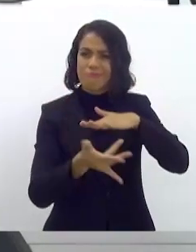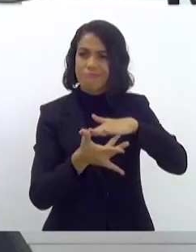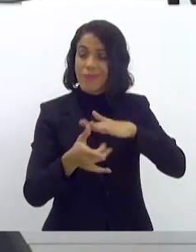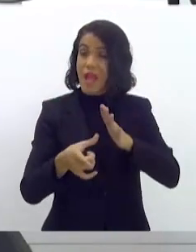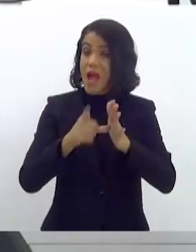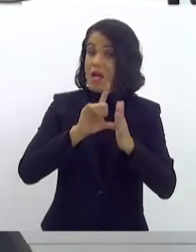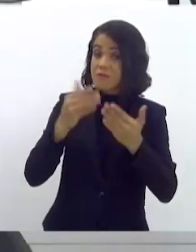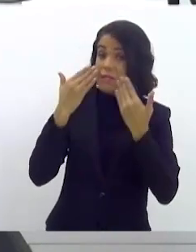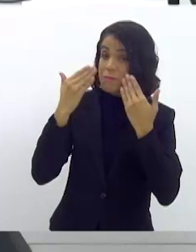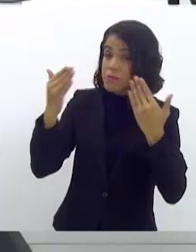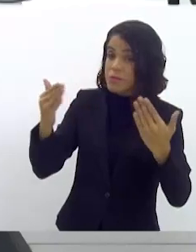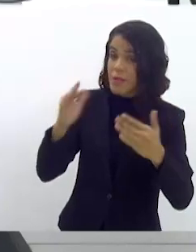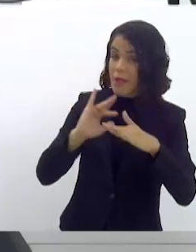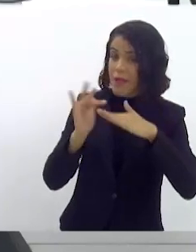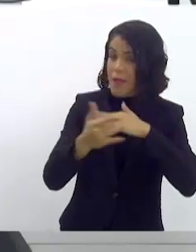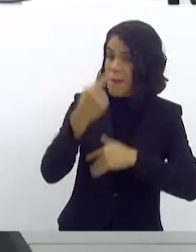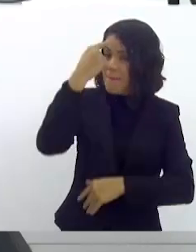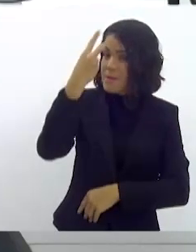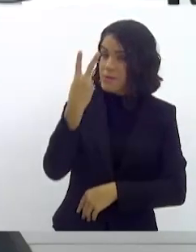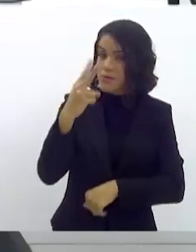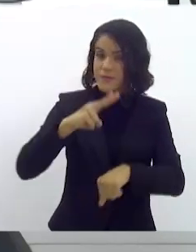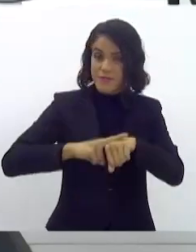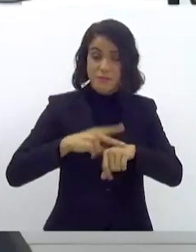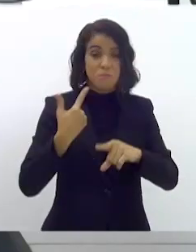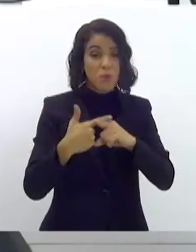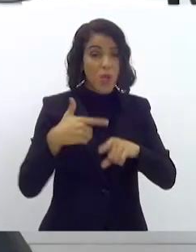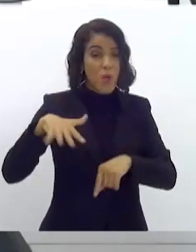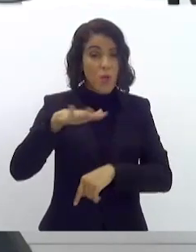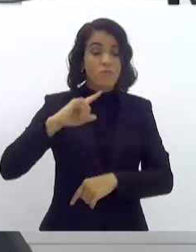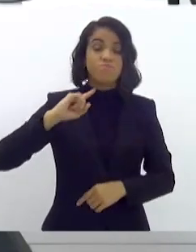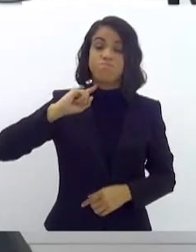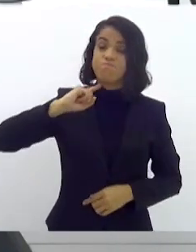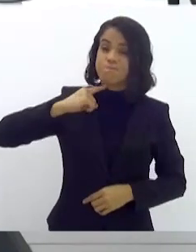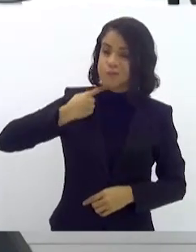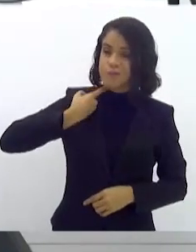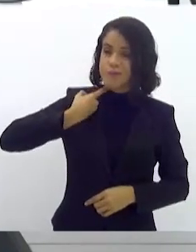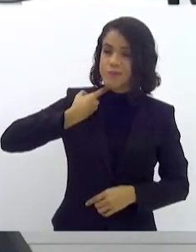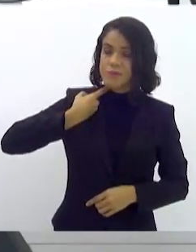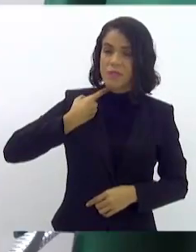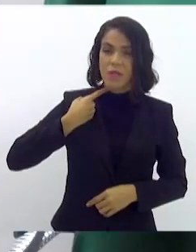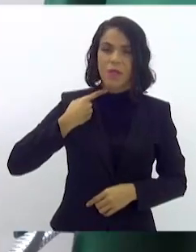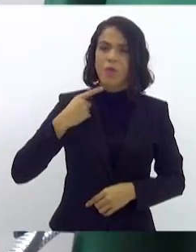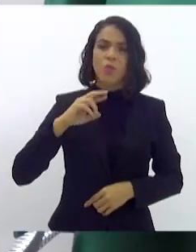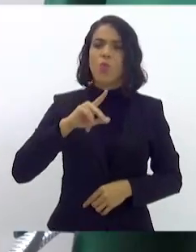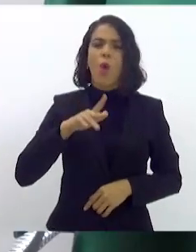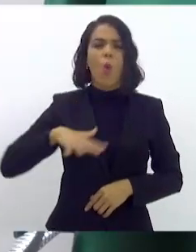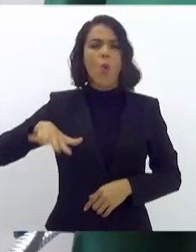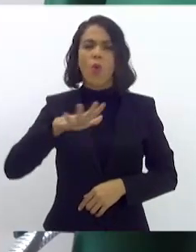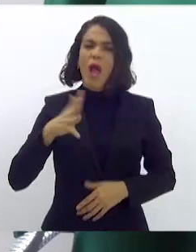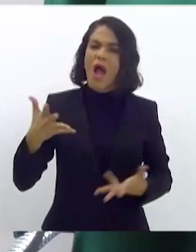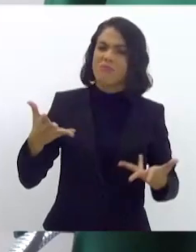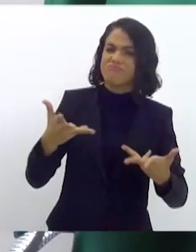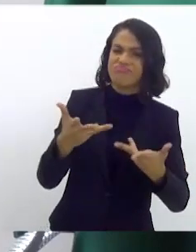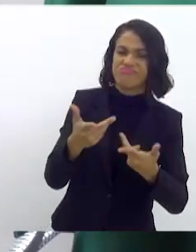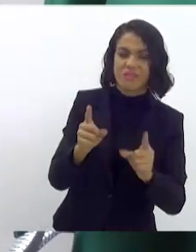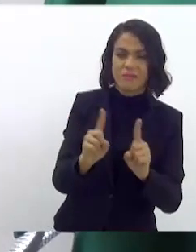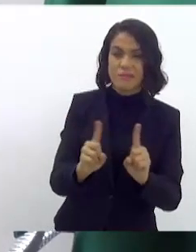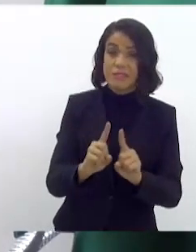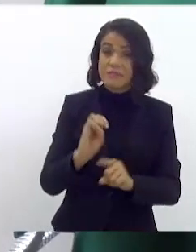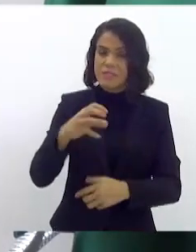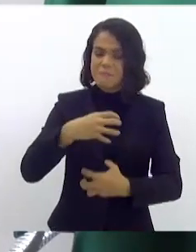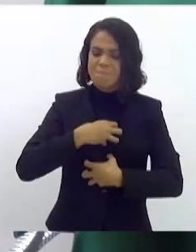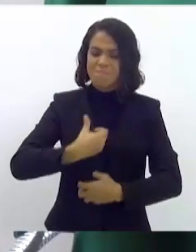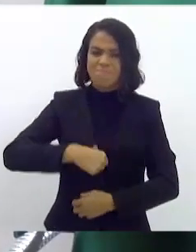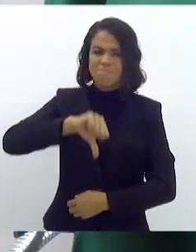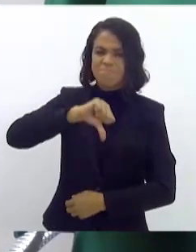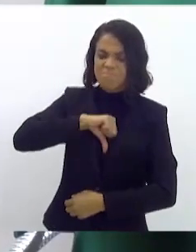se expor na rede social, pense 2 vezes, porque é um meio muito sujo. Não é um mar de rosas. E se você não está bem com